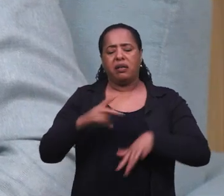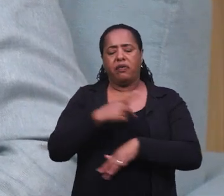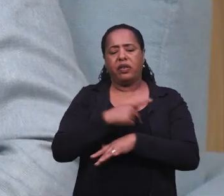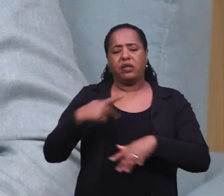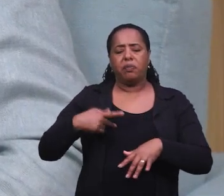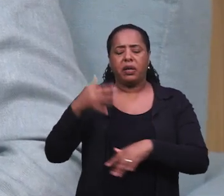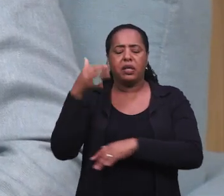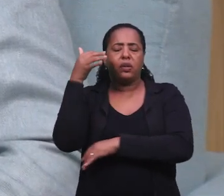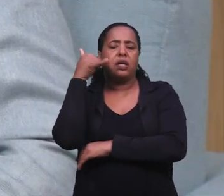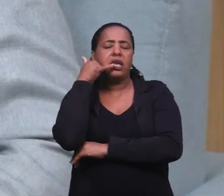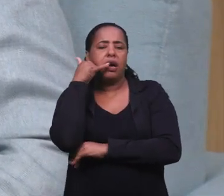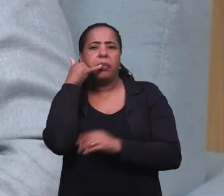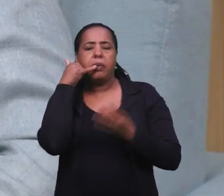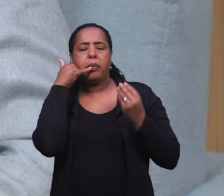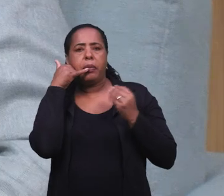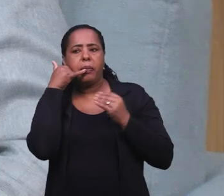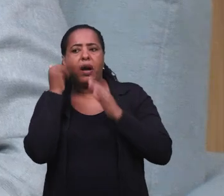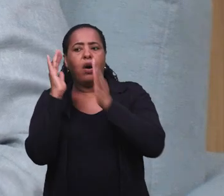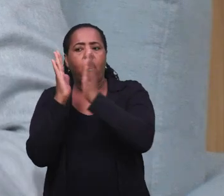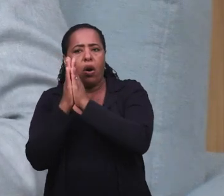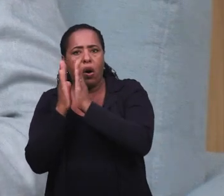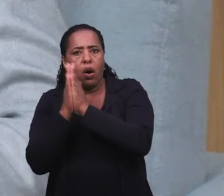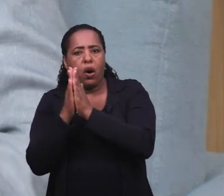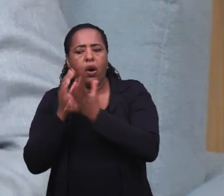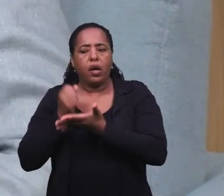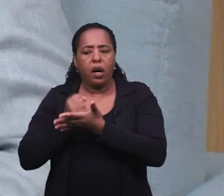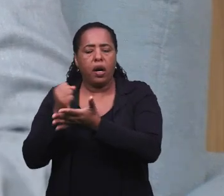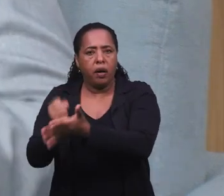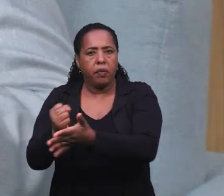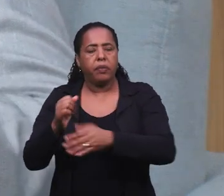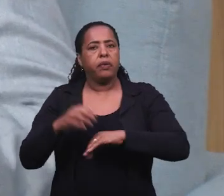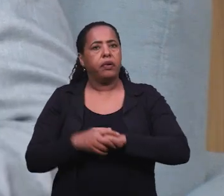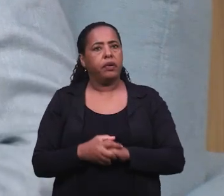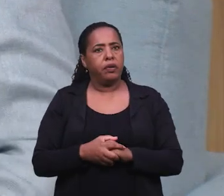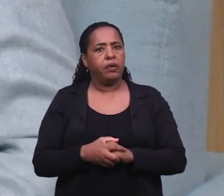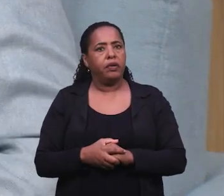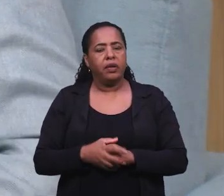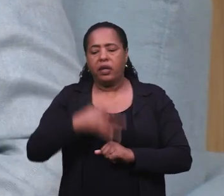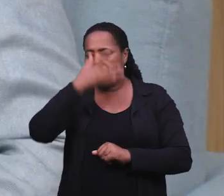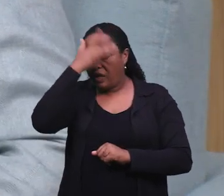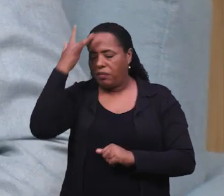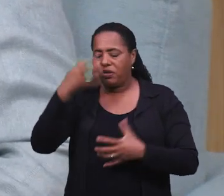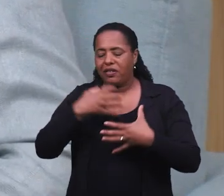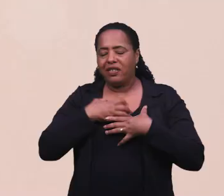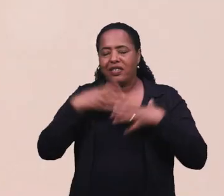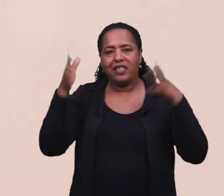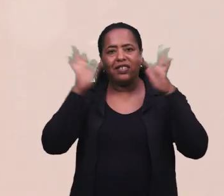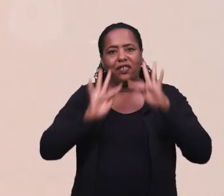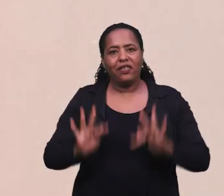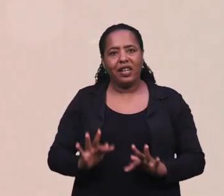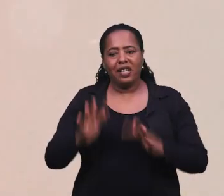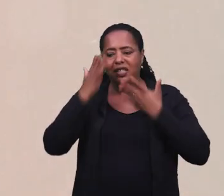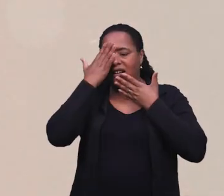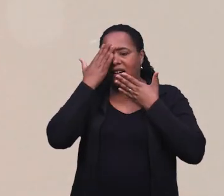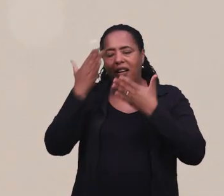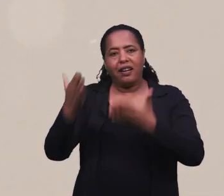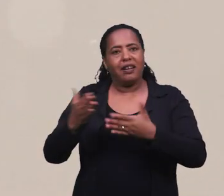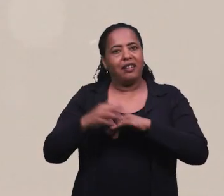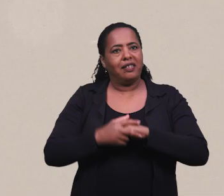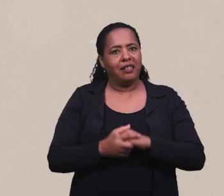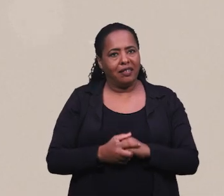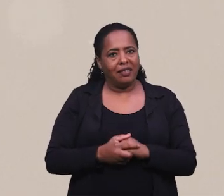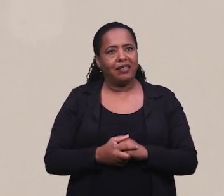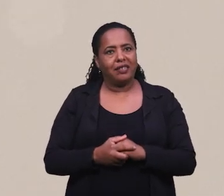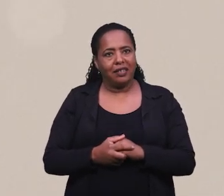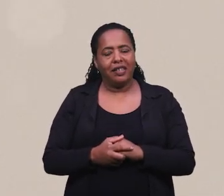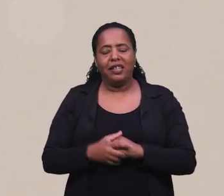Belas, lá em Portugal, vai fazer uma pergunta. Pode perguntar, Alice? Paz, Senhor, a todos. Meu nome é Alice